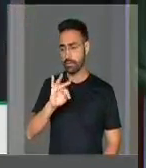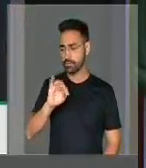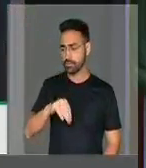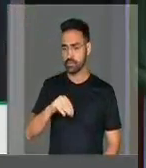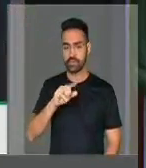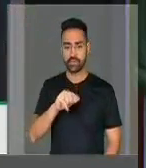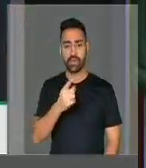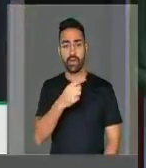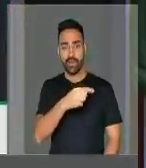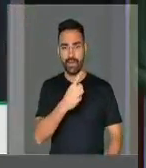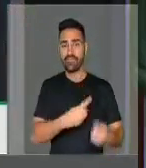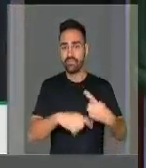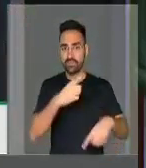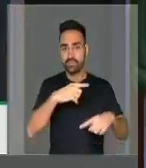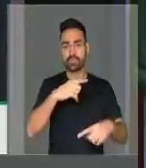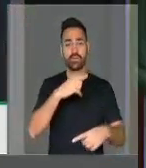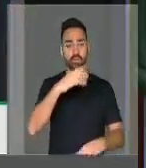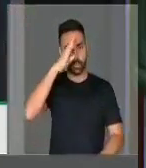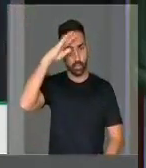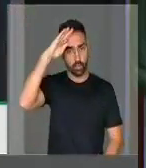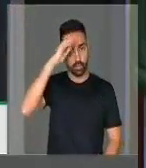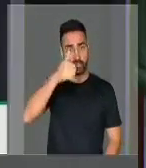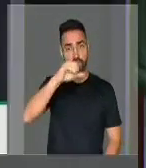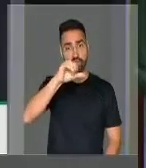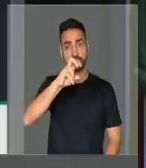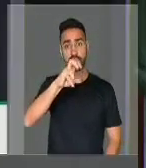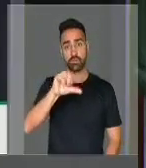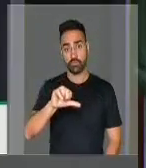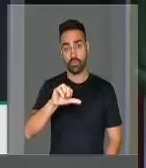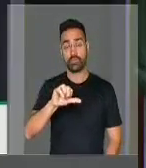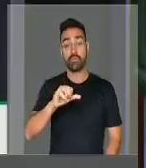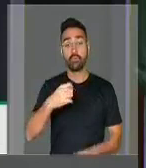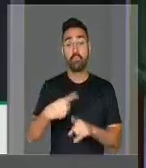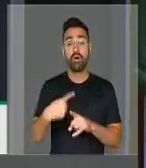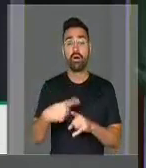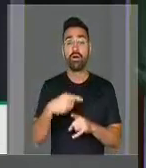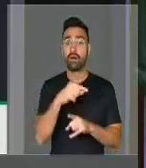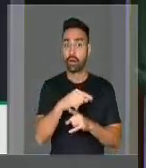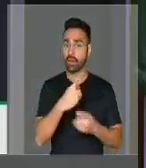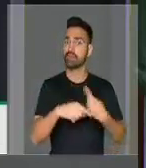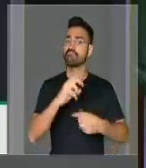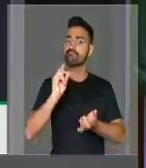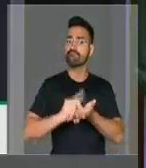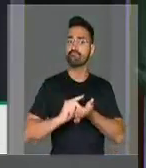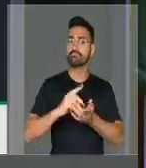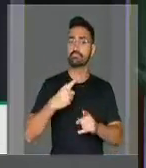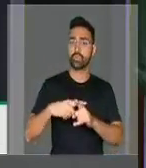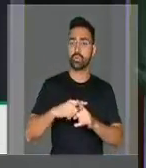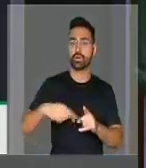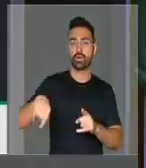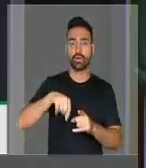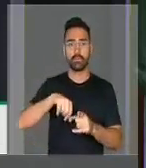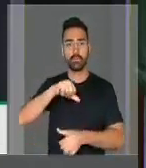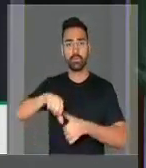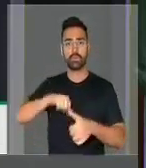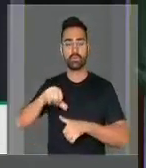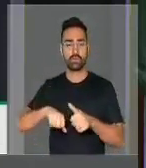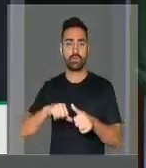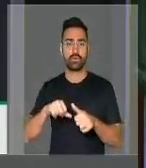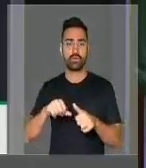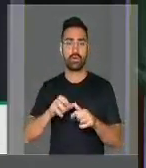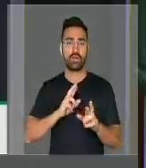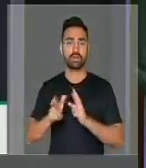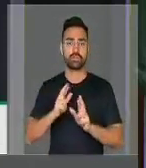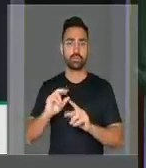de 1959. Revolução de verdade, porque transforma as relações sociais e as relações de poder.